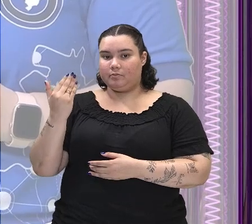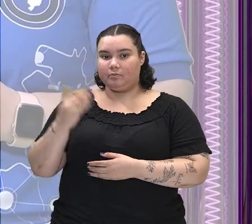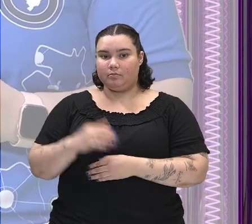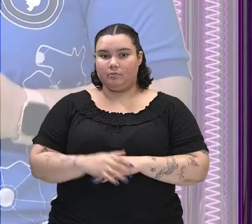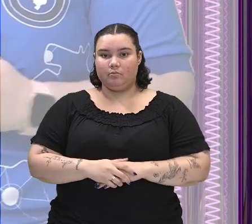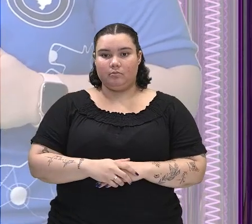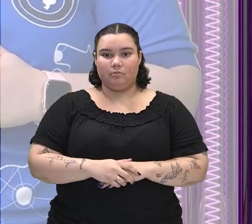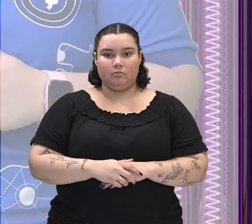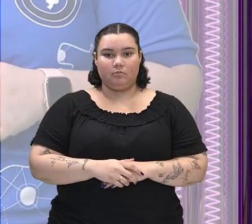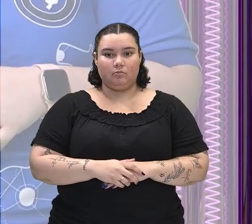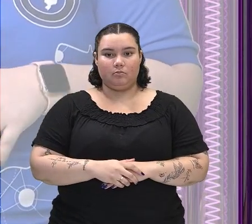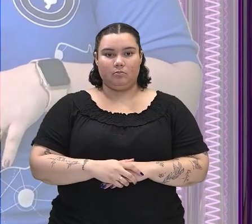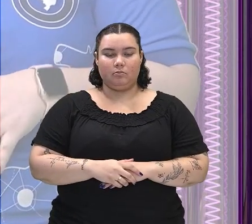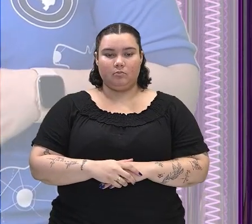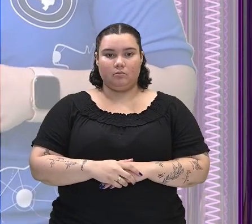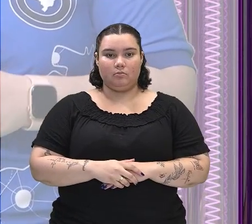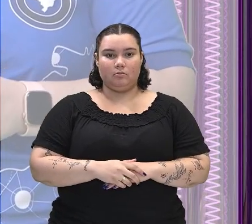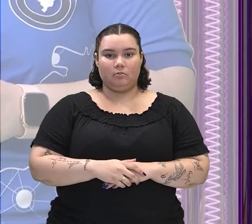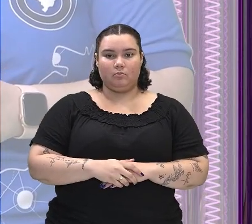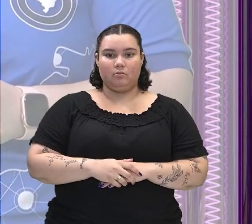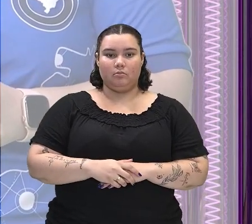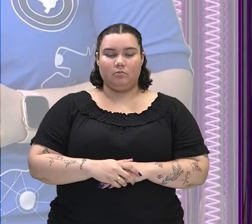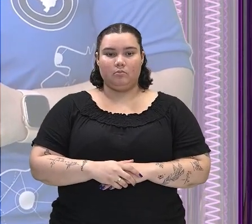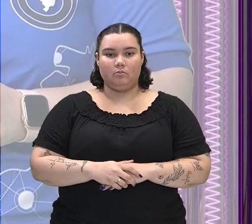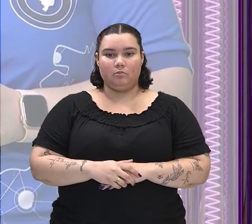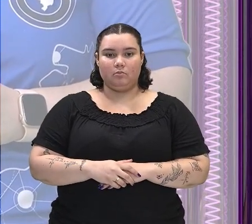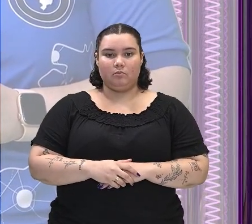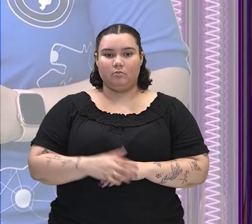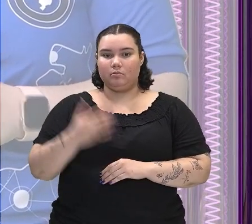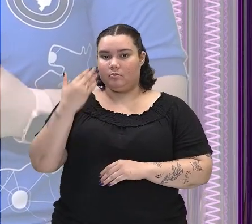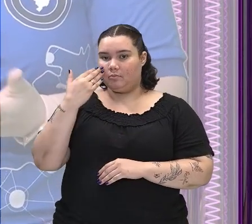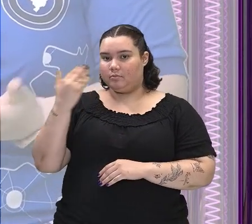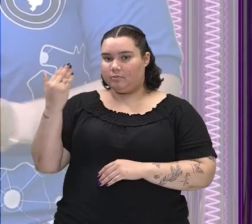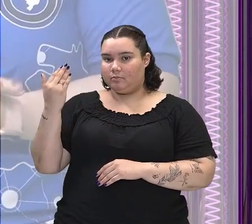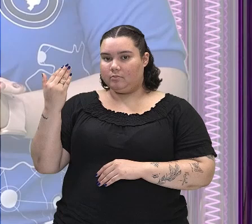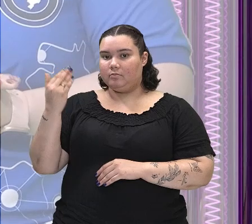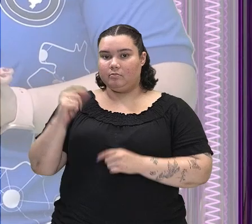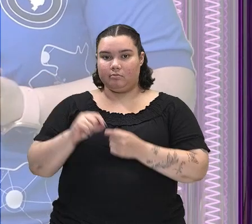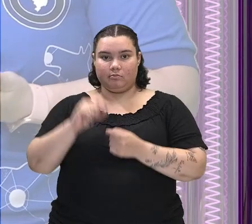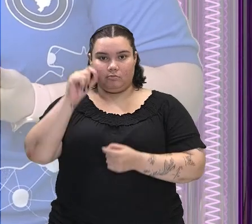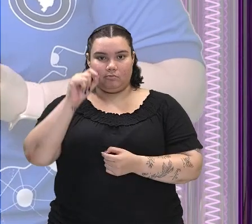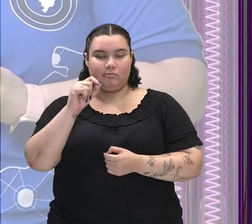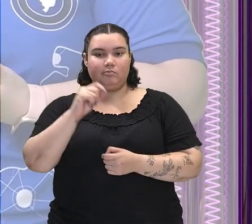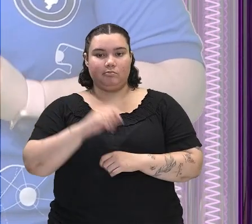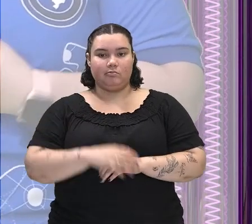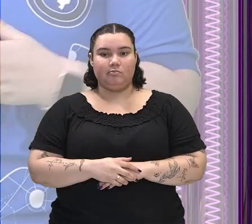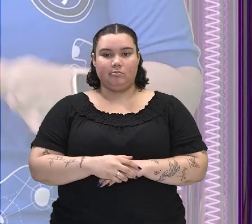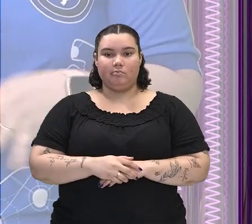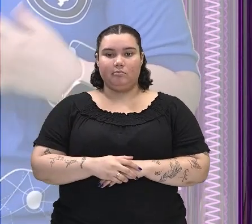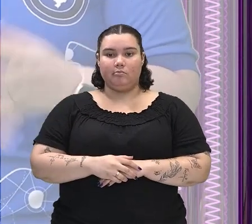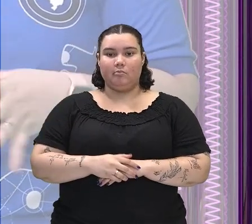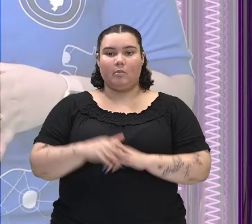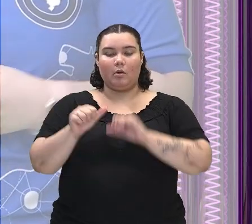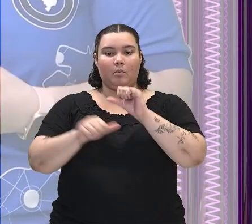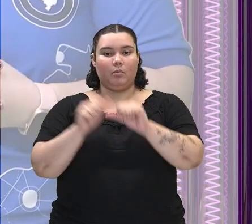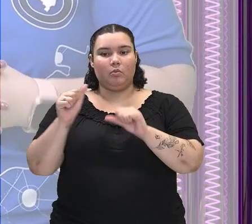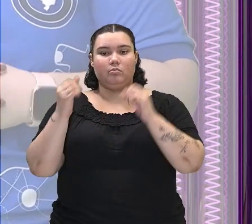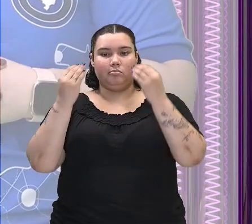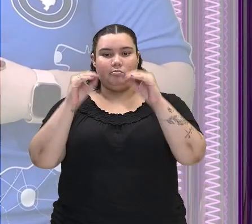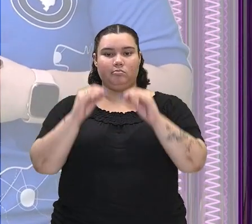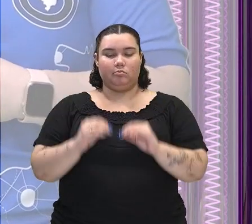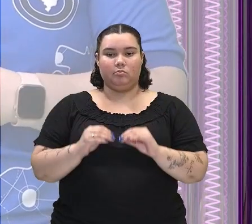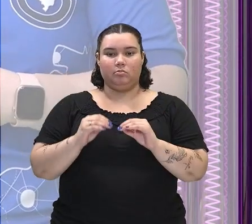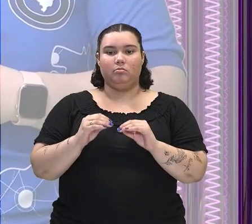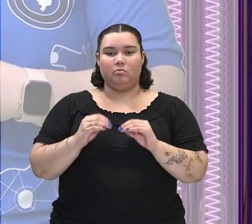ter também a altura, olha só. A altura do cilindro, né? A altura. Seguindo aí, a gente vai colocar todos esses